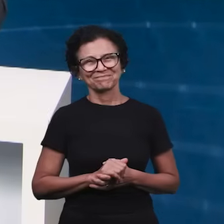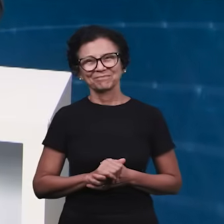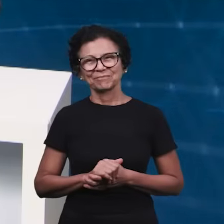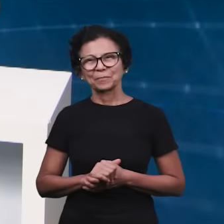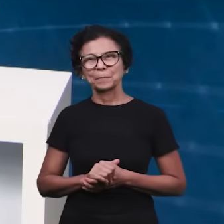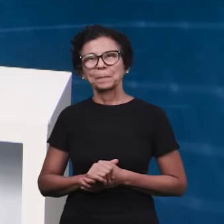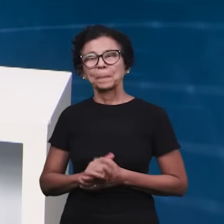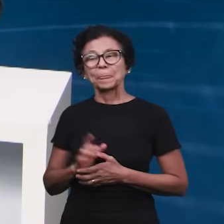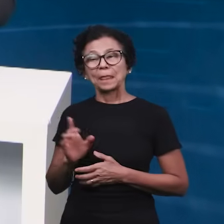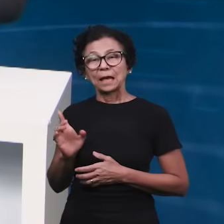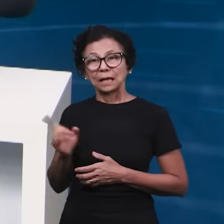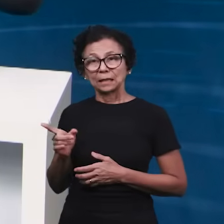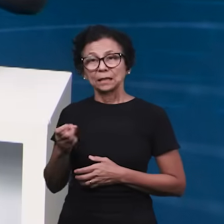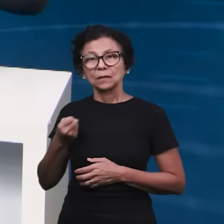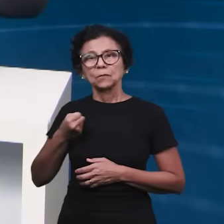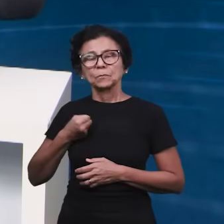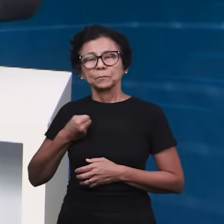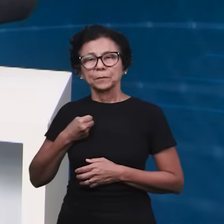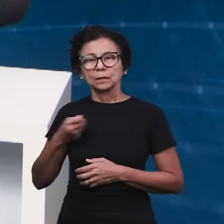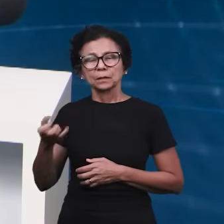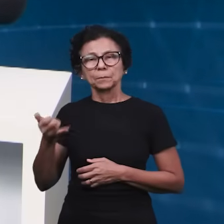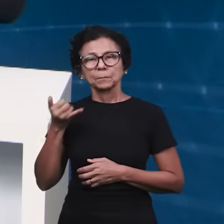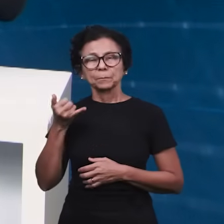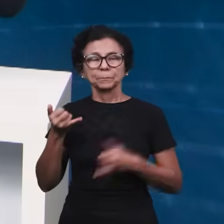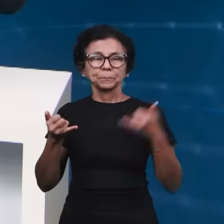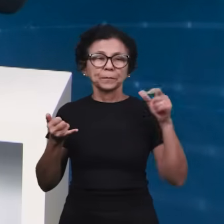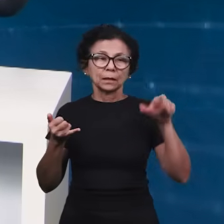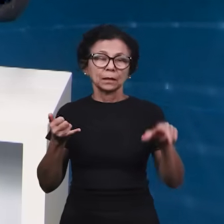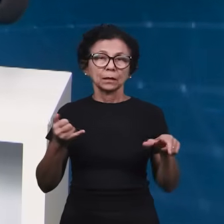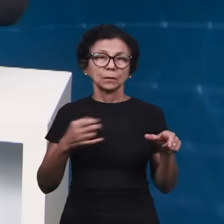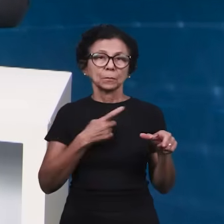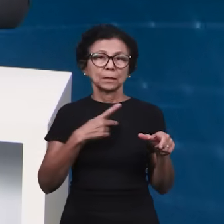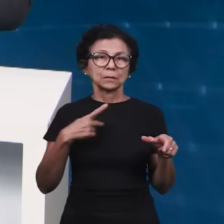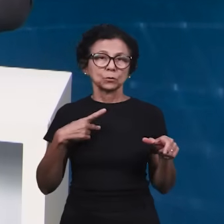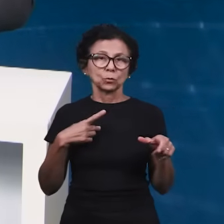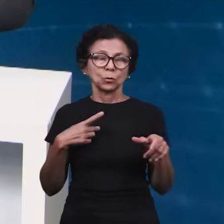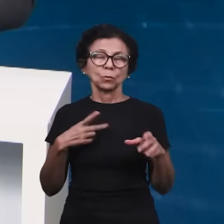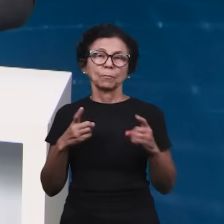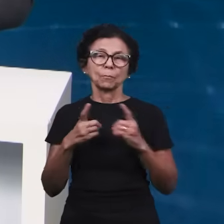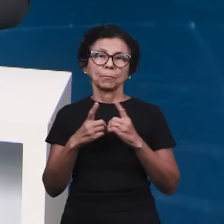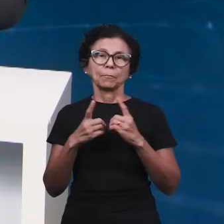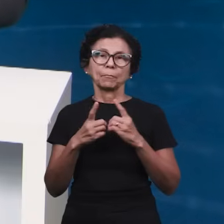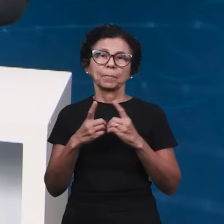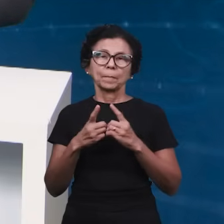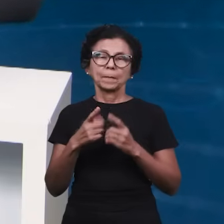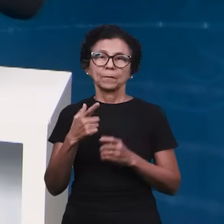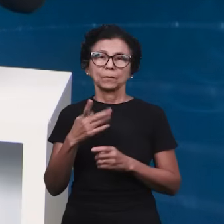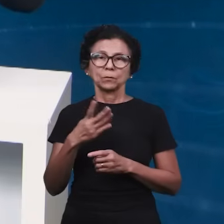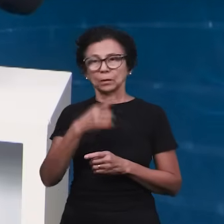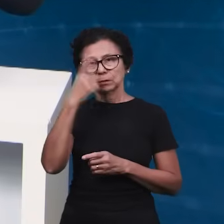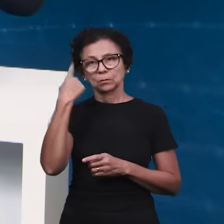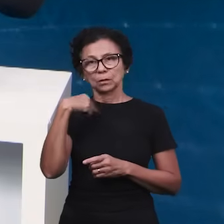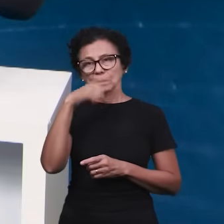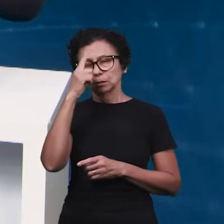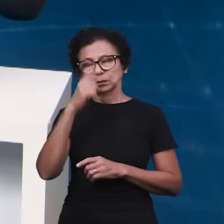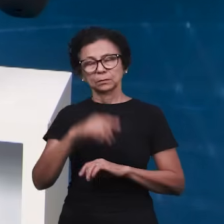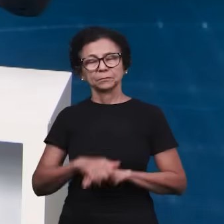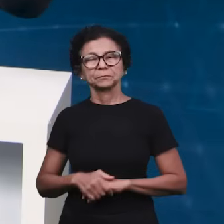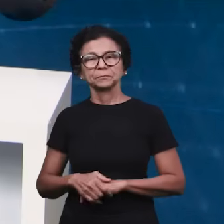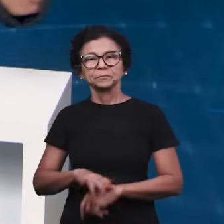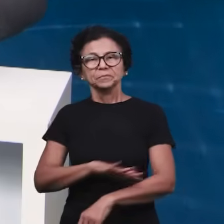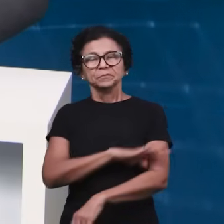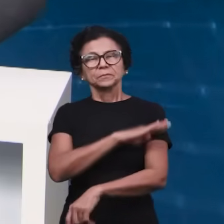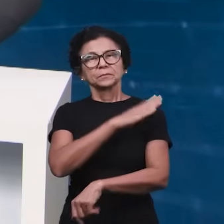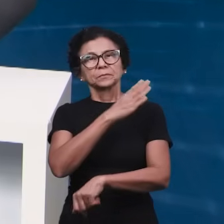3076. Nesse número você vai ligar e um pastor vai te atender. É isso mesmo, plantão de oração 24 horas,